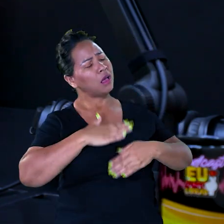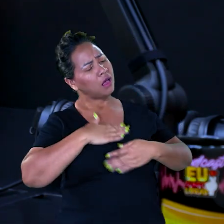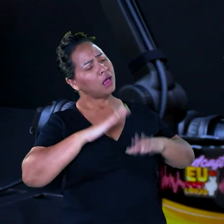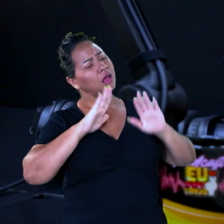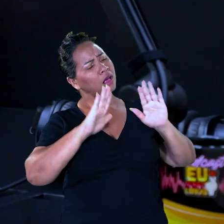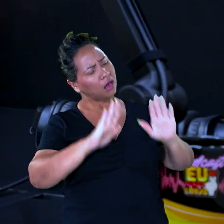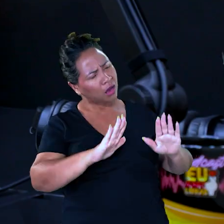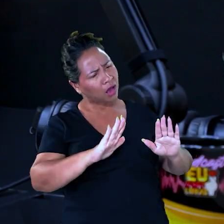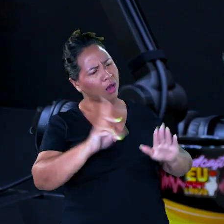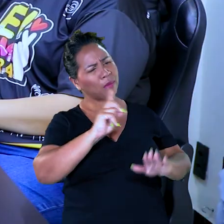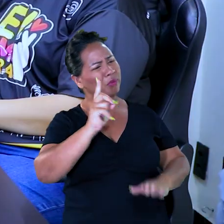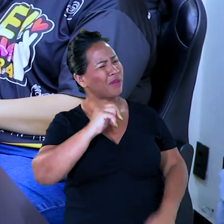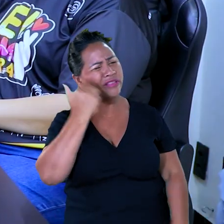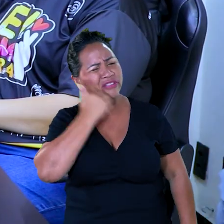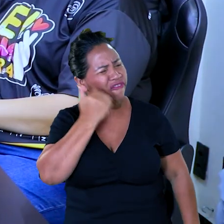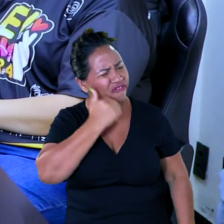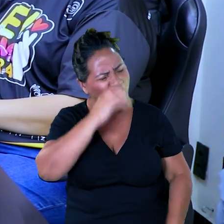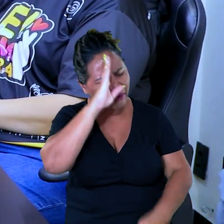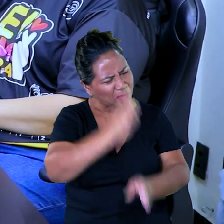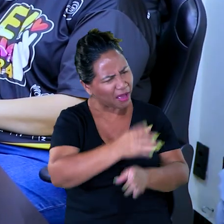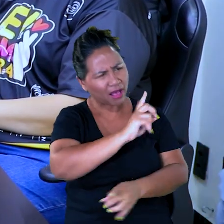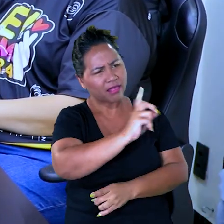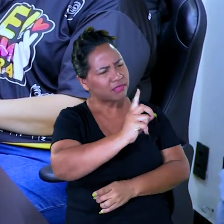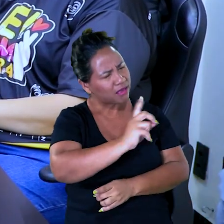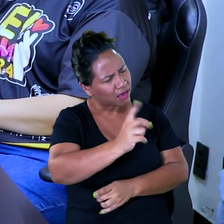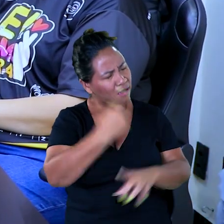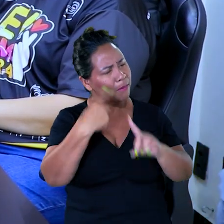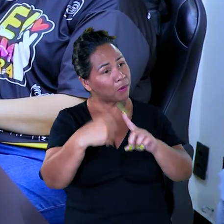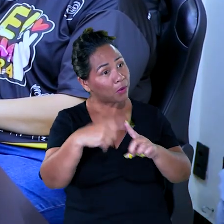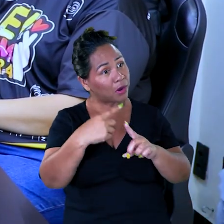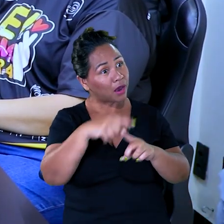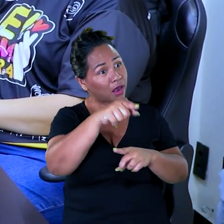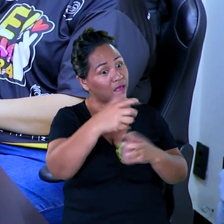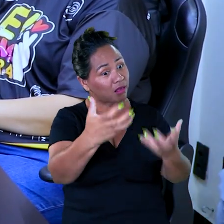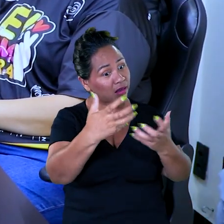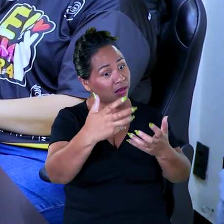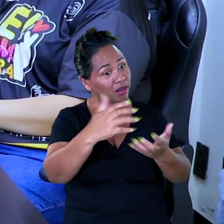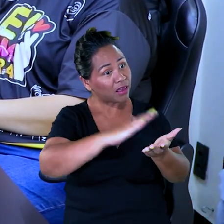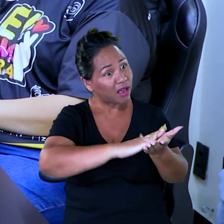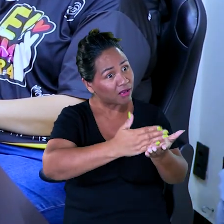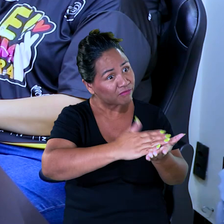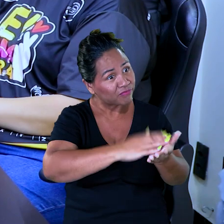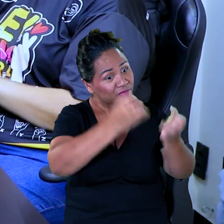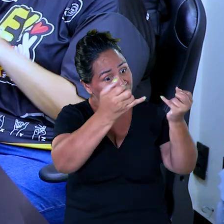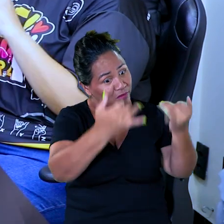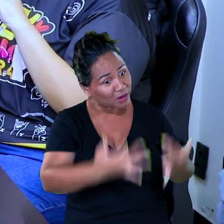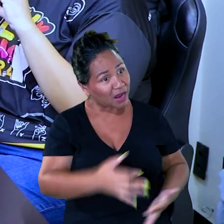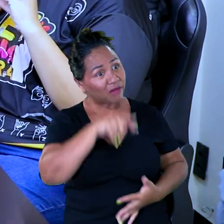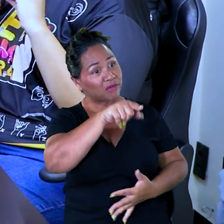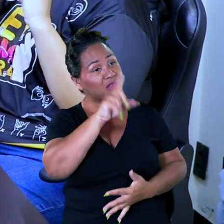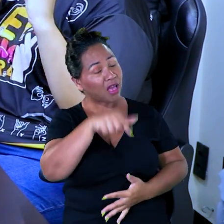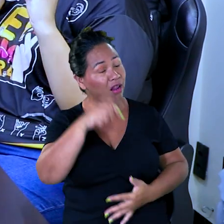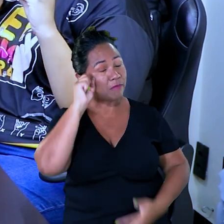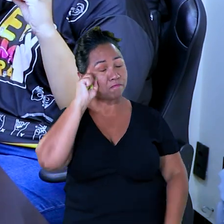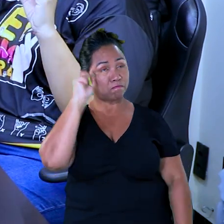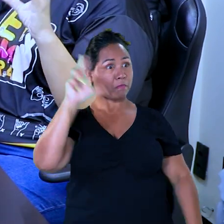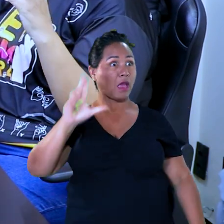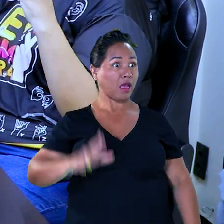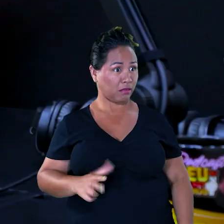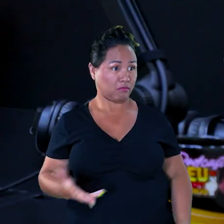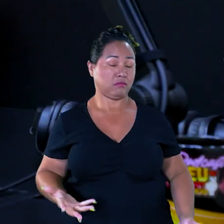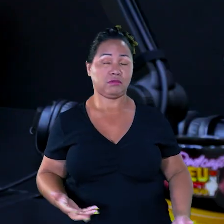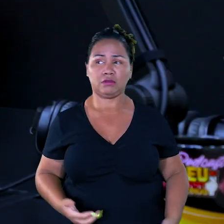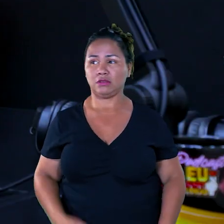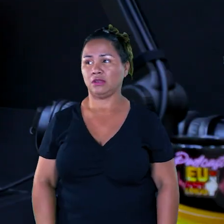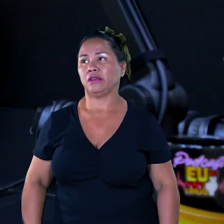eu dali fui aprendendo, Então você me entrou especializando. sem influência. Sim, isso, tanto sem que você nem influência. conseguiu entender o contexto, que ele